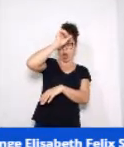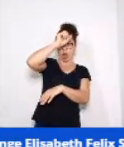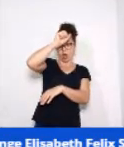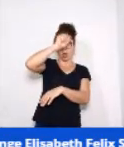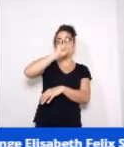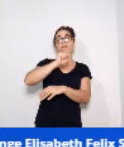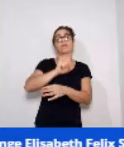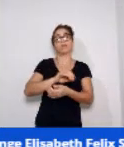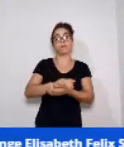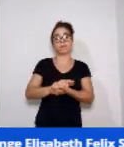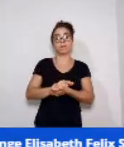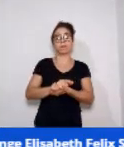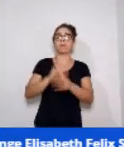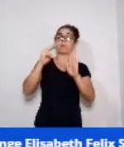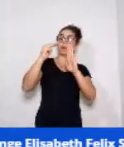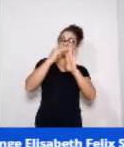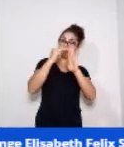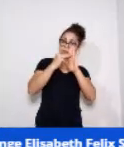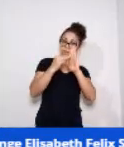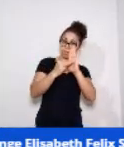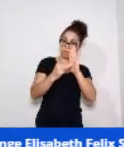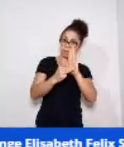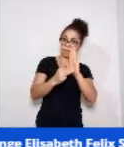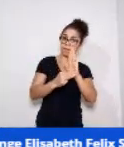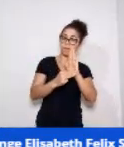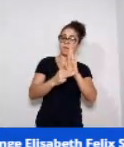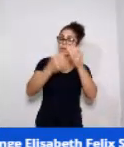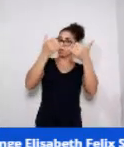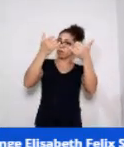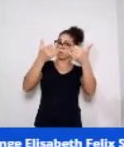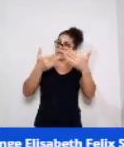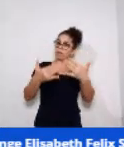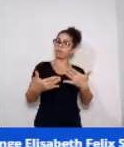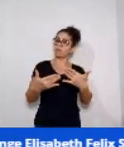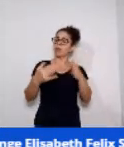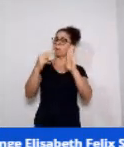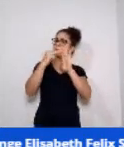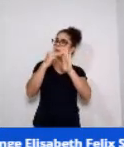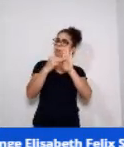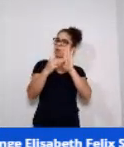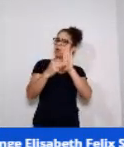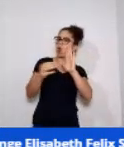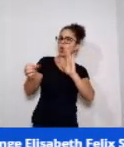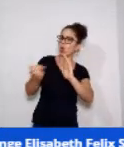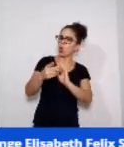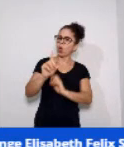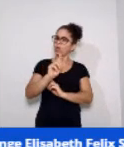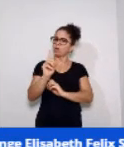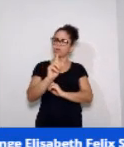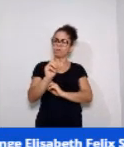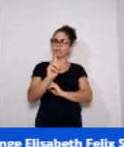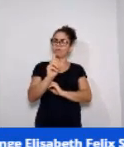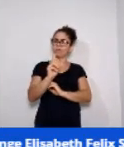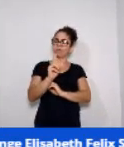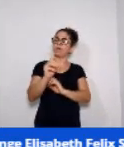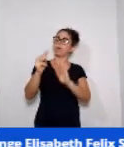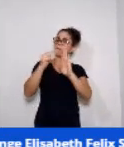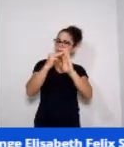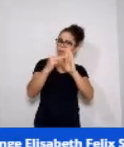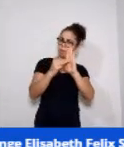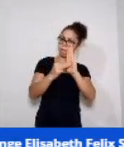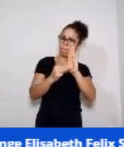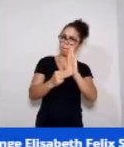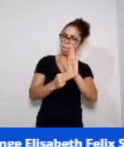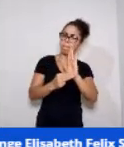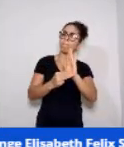Essa metodologia que eu estou falando aqui, professores, ela não é uma metodologia nova, né? Essa metodologia que eu estou